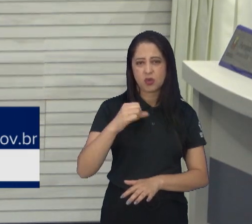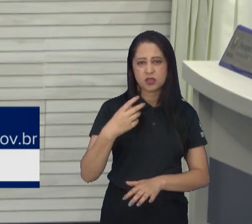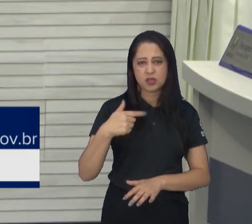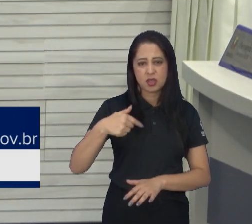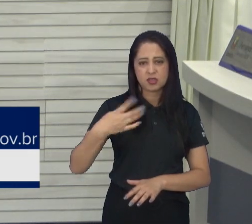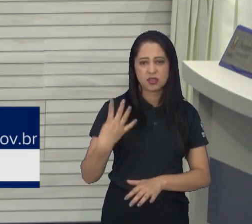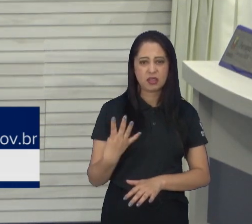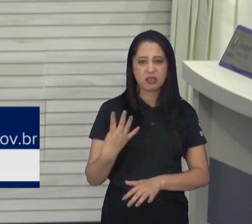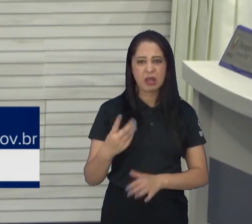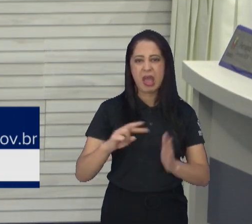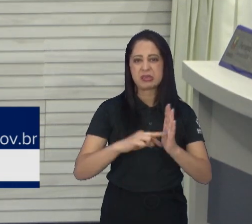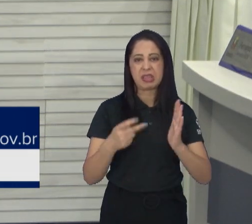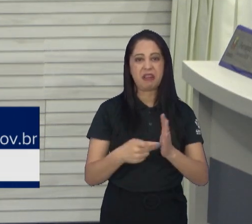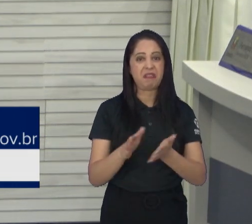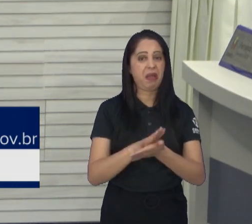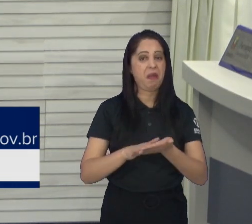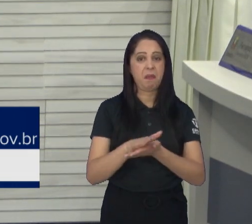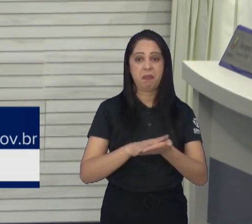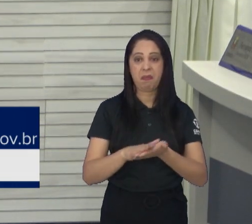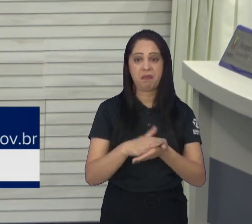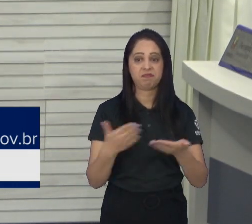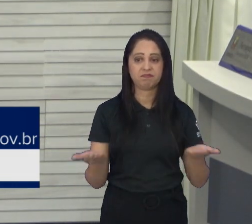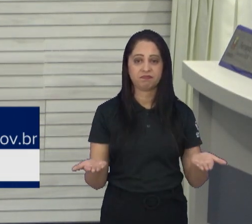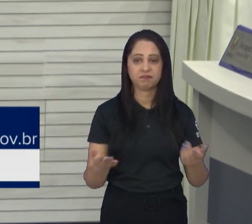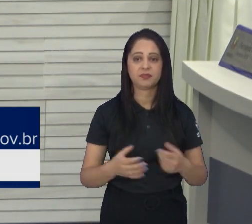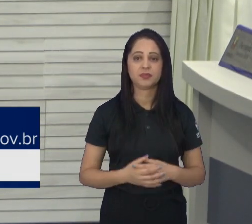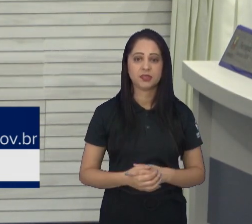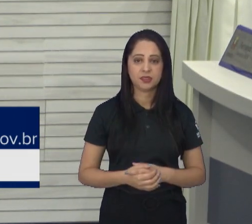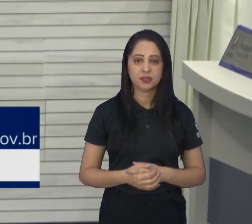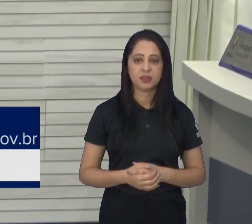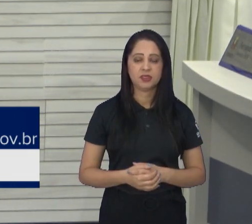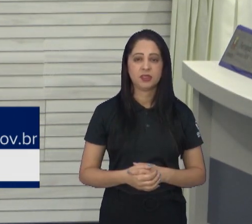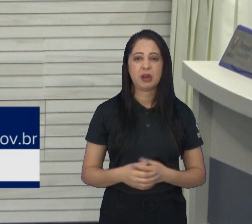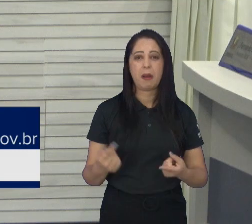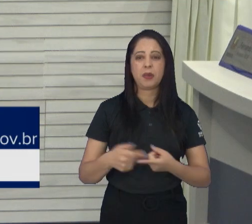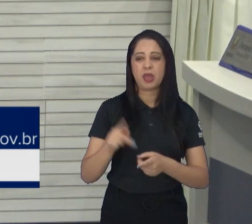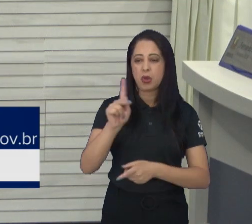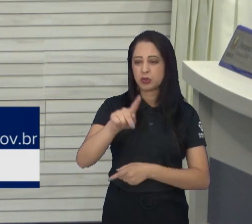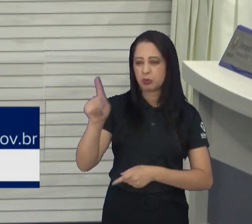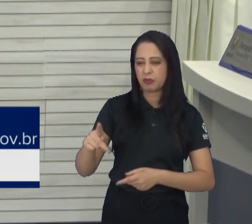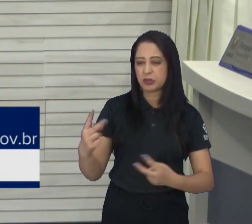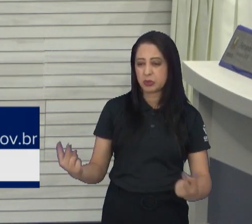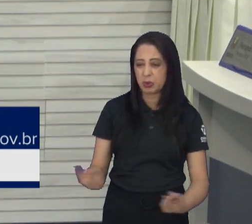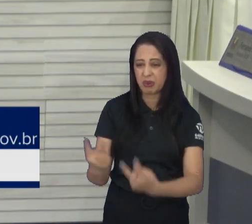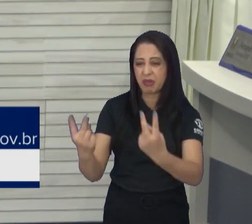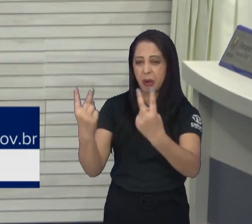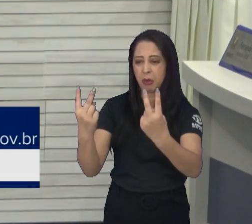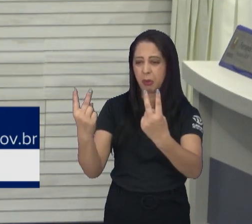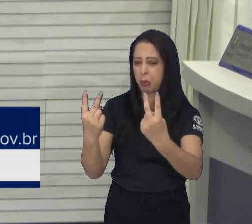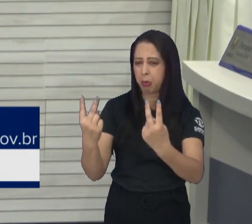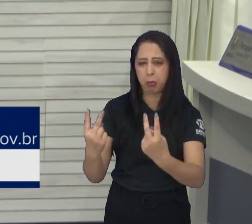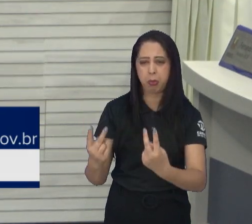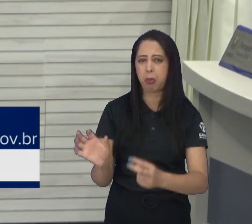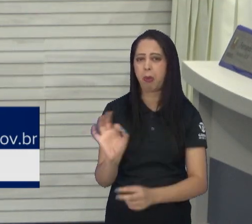974 não significa nada. Que a desvalorização do professor, fim de plano de carreira,